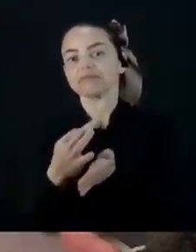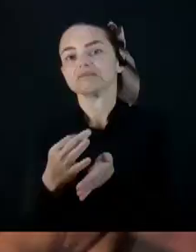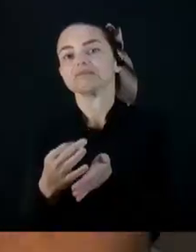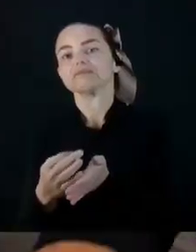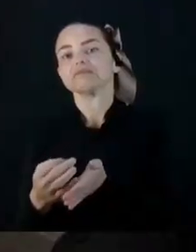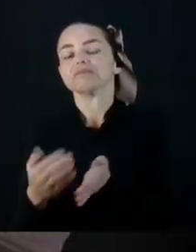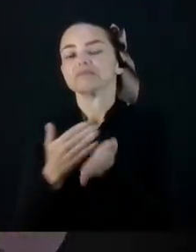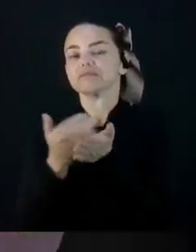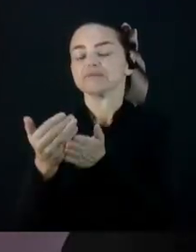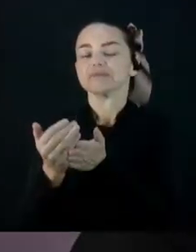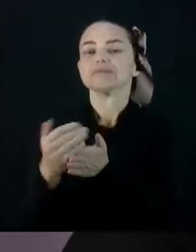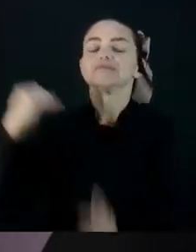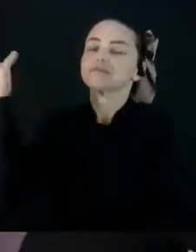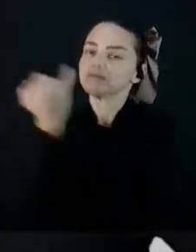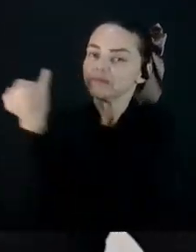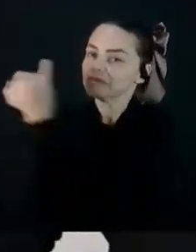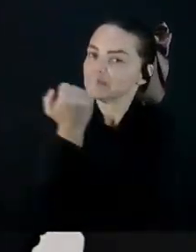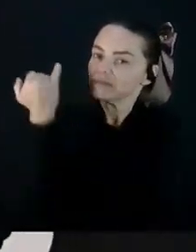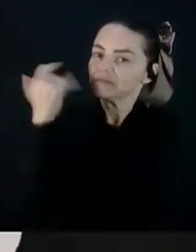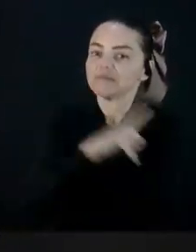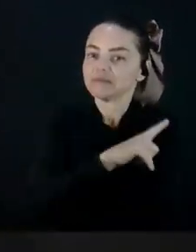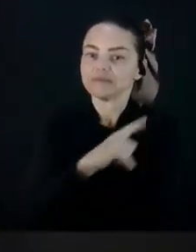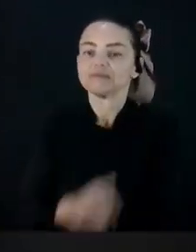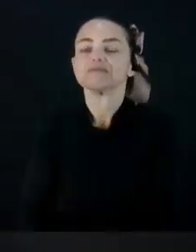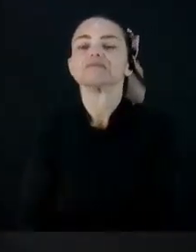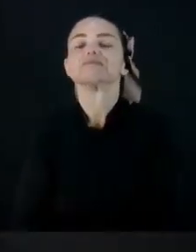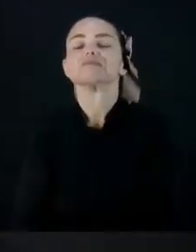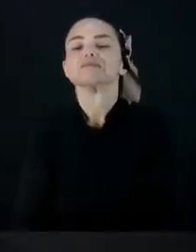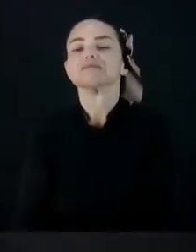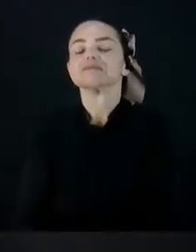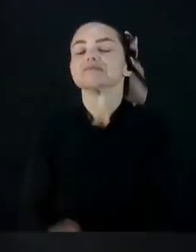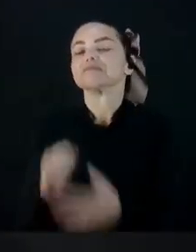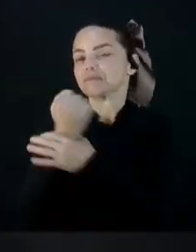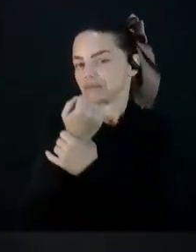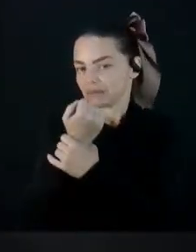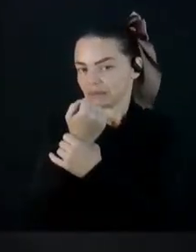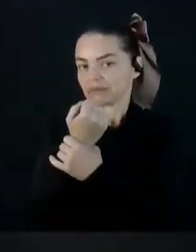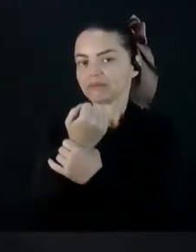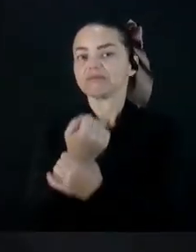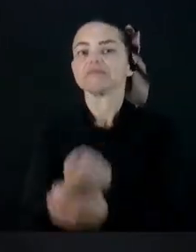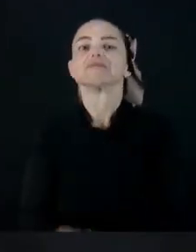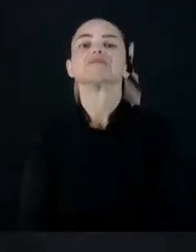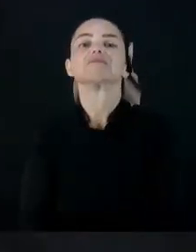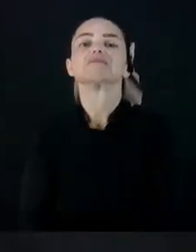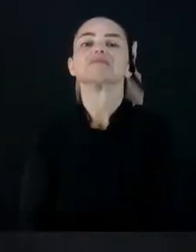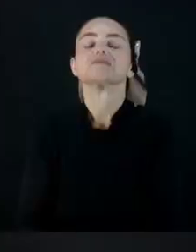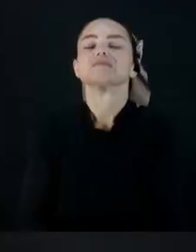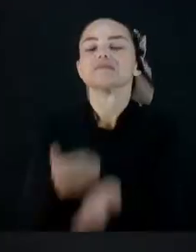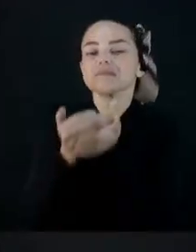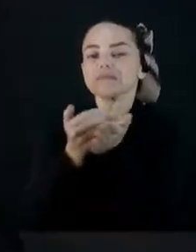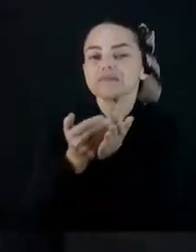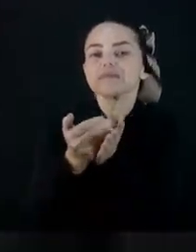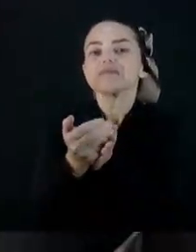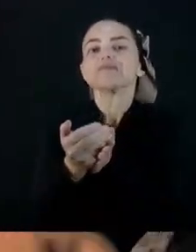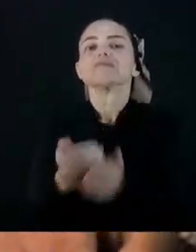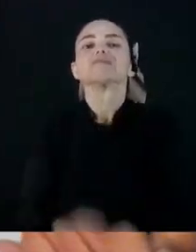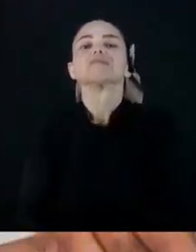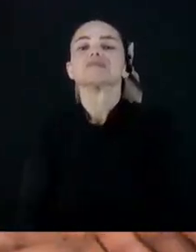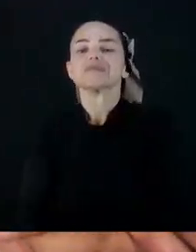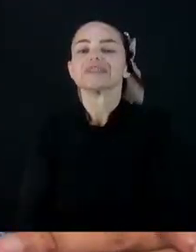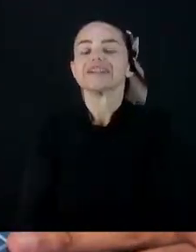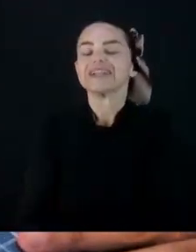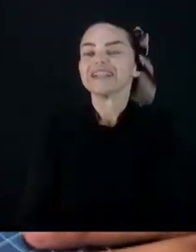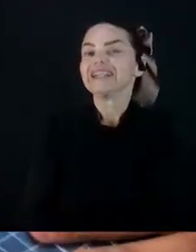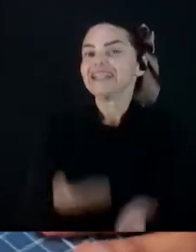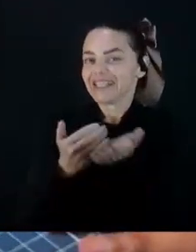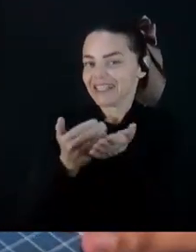é importante pra conseguir ter mais segurança na hora de costurar? Gente, pra quem tá começando, pra quem já